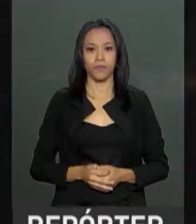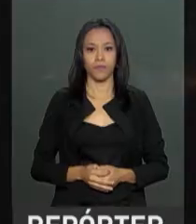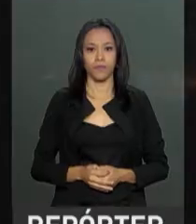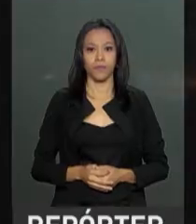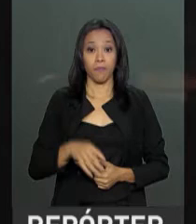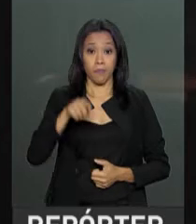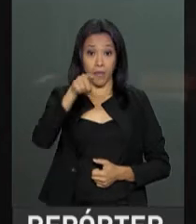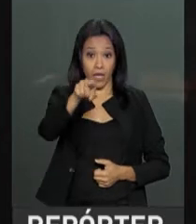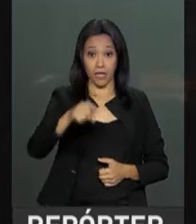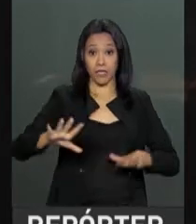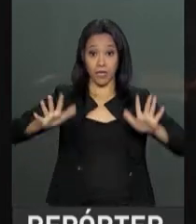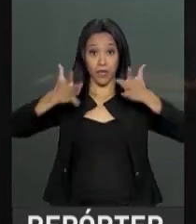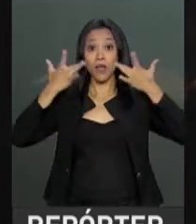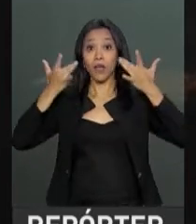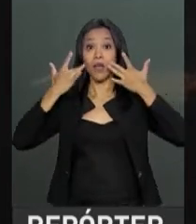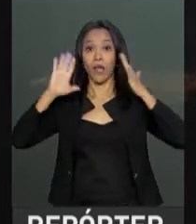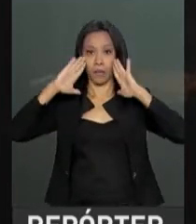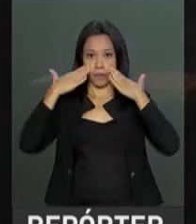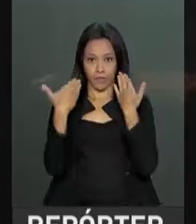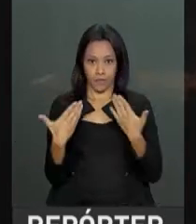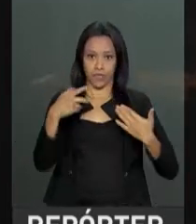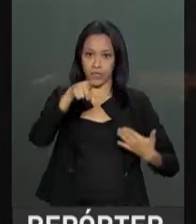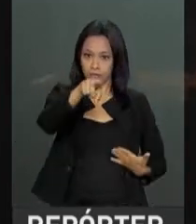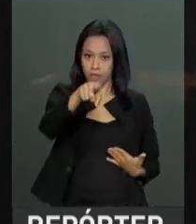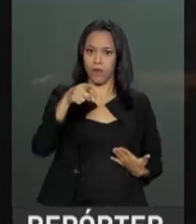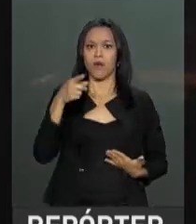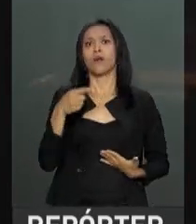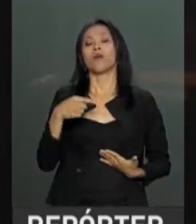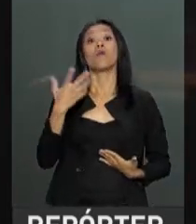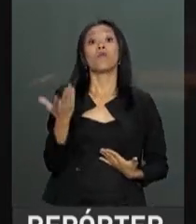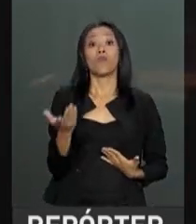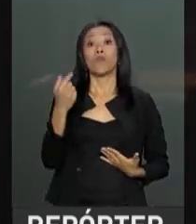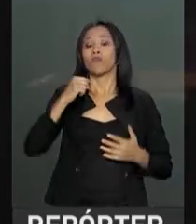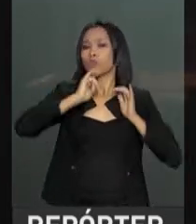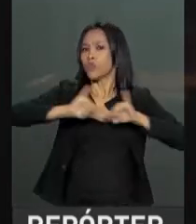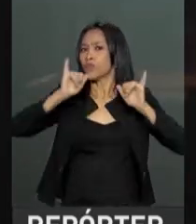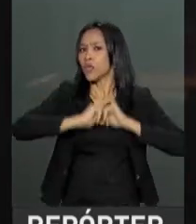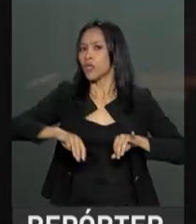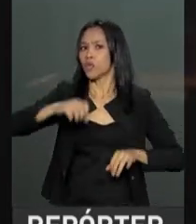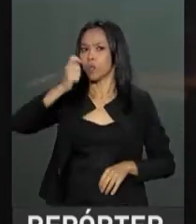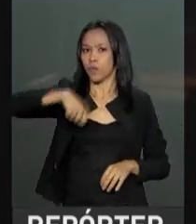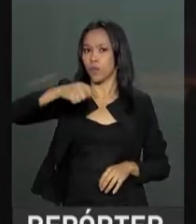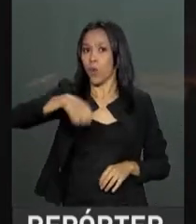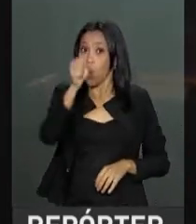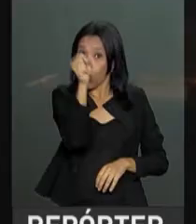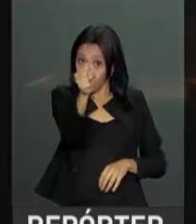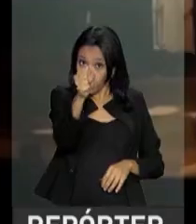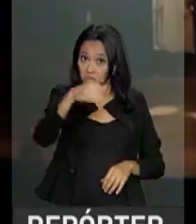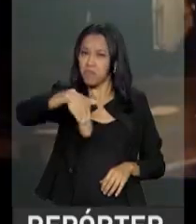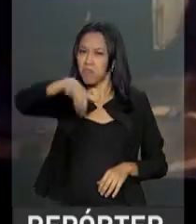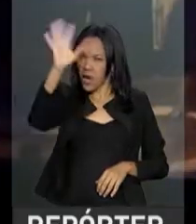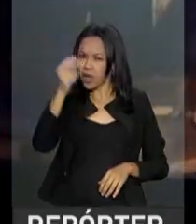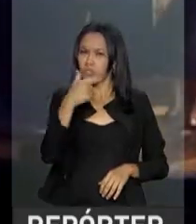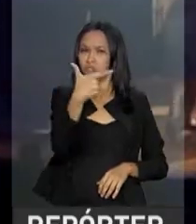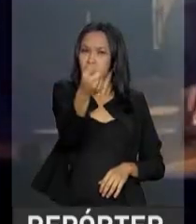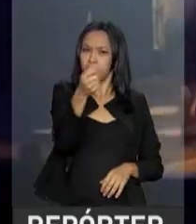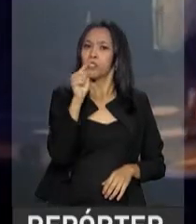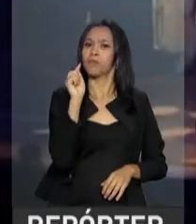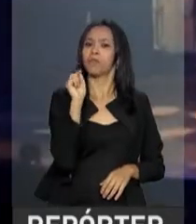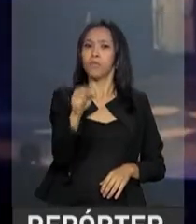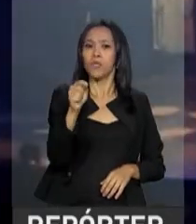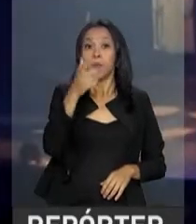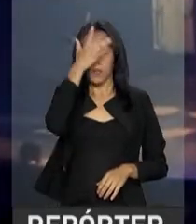O espetáculo L, o Musical, ficou em cartaz por cerca de 8 meses e foi assistido por mais de 20 mil pessoas